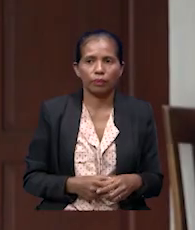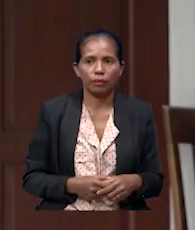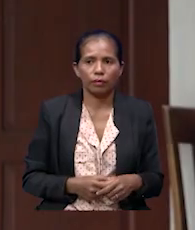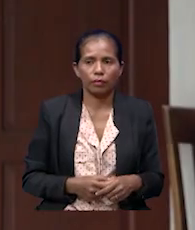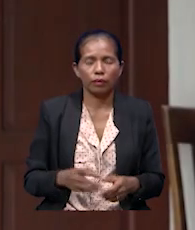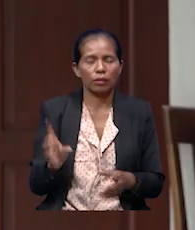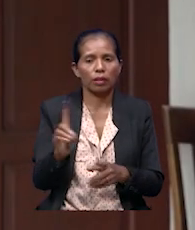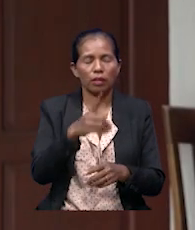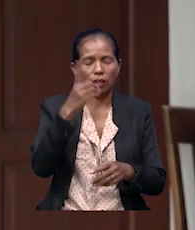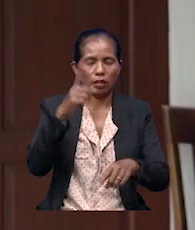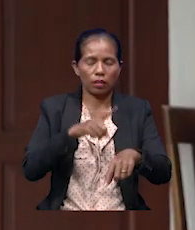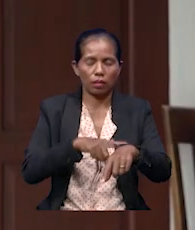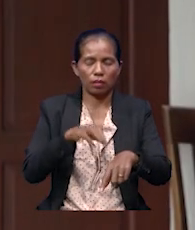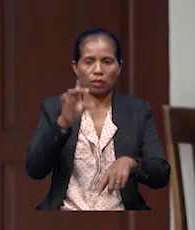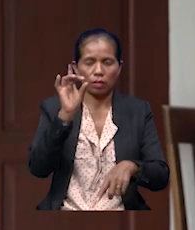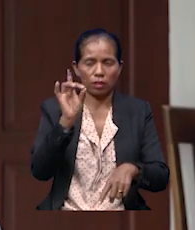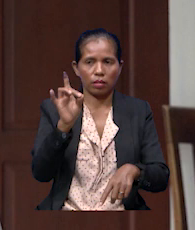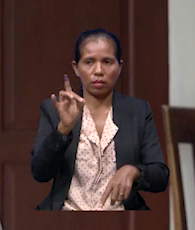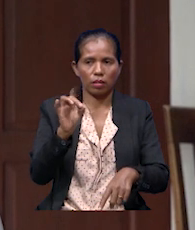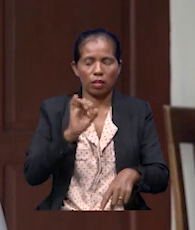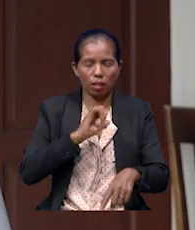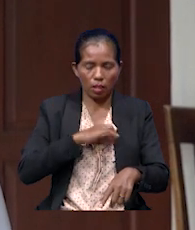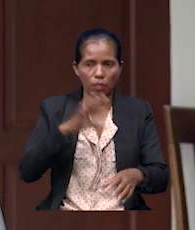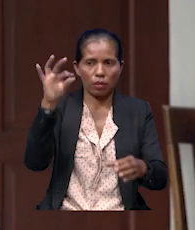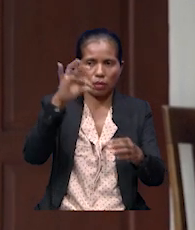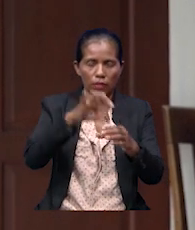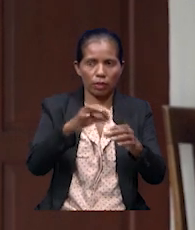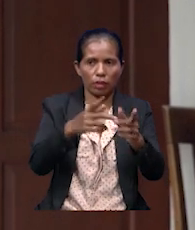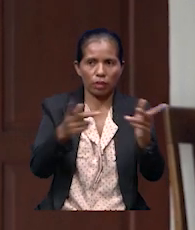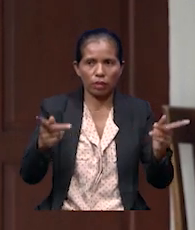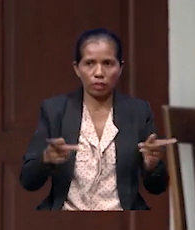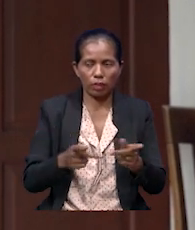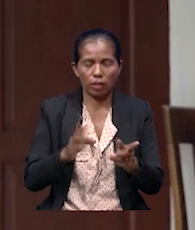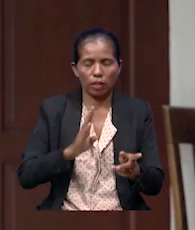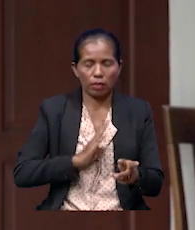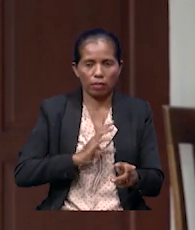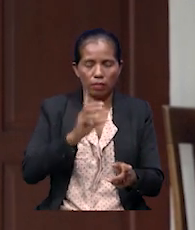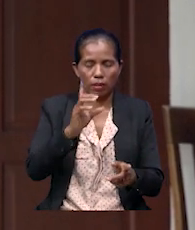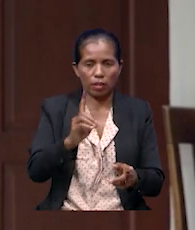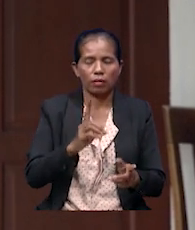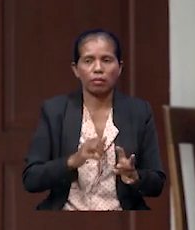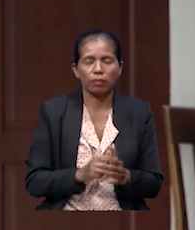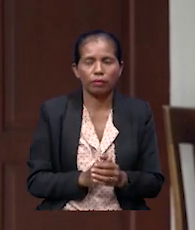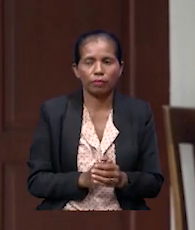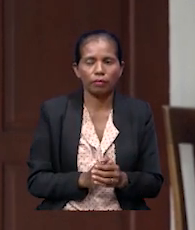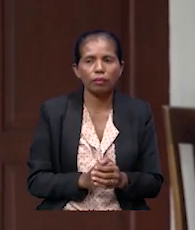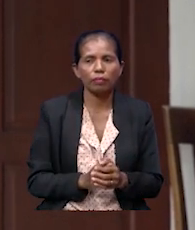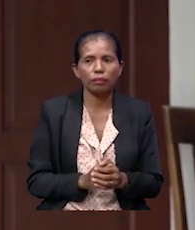Dader tu kualu haba tirwa votação ia centro bidau lesiderenia.